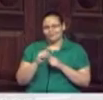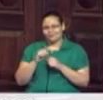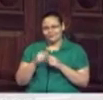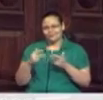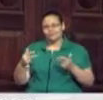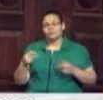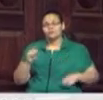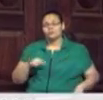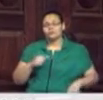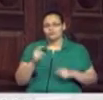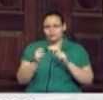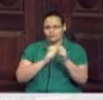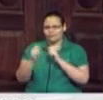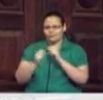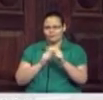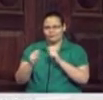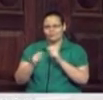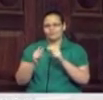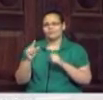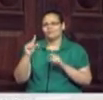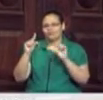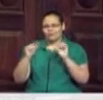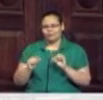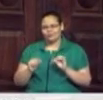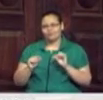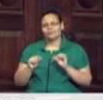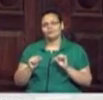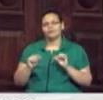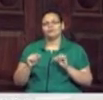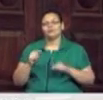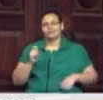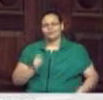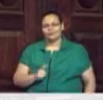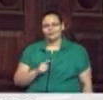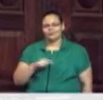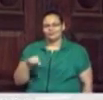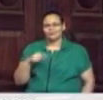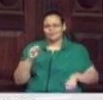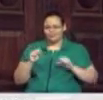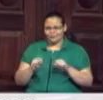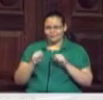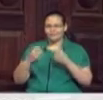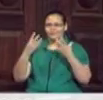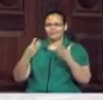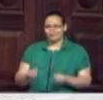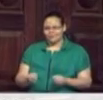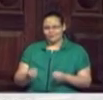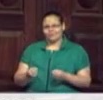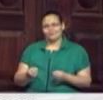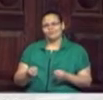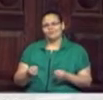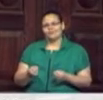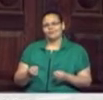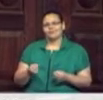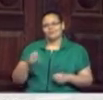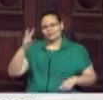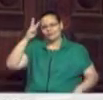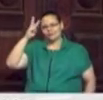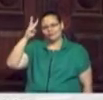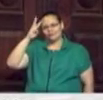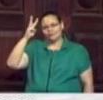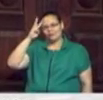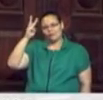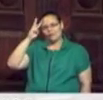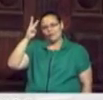essa economia é inferior a que a gente poderia ter aprovado na